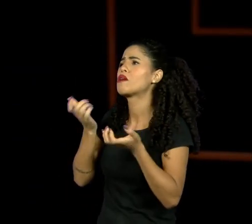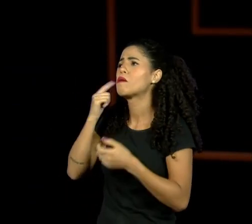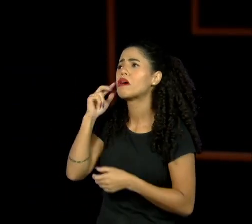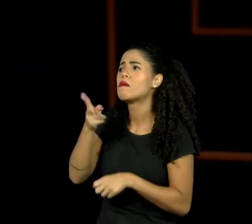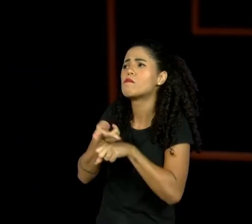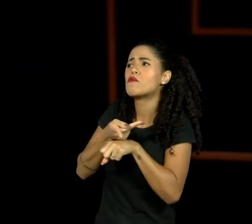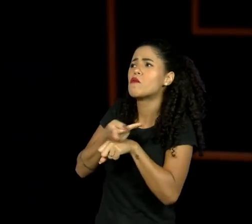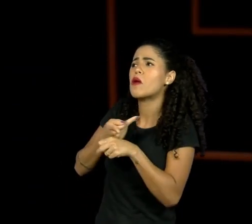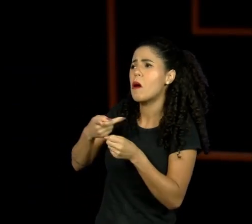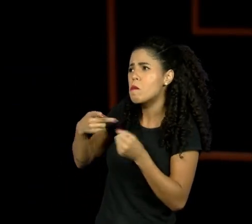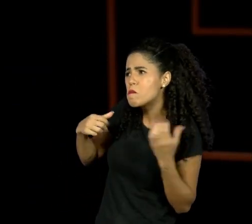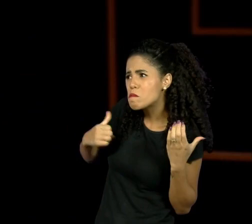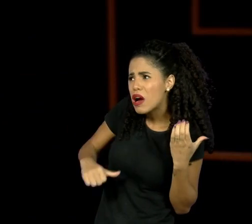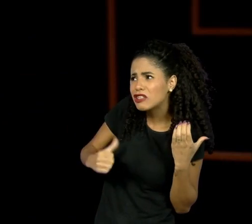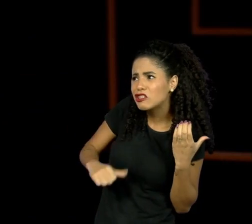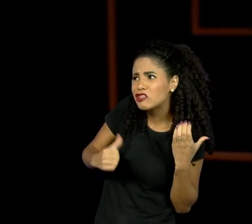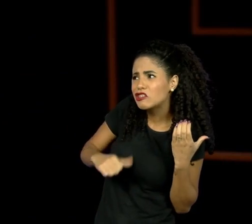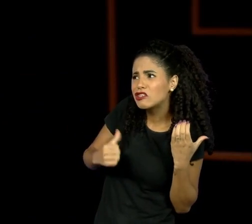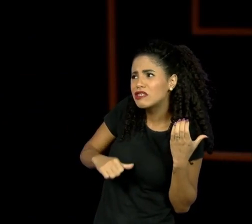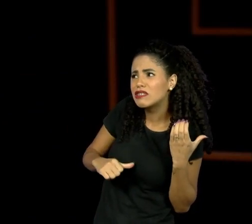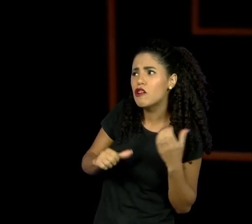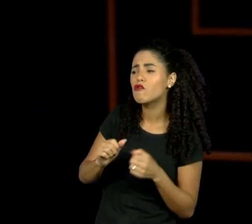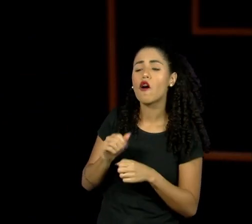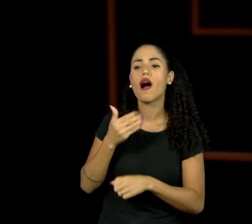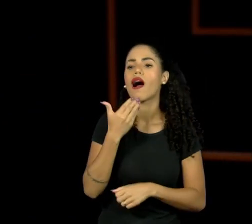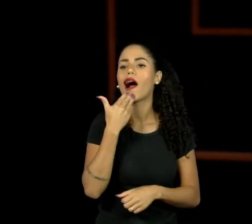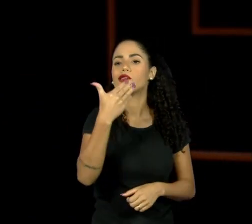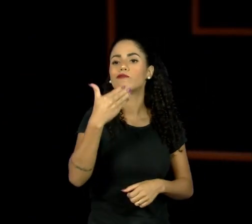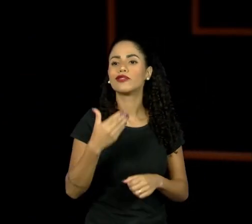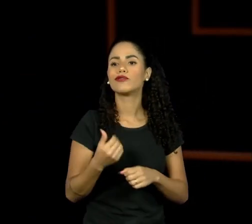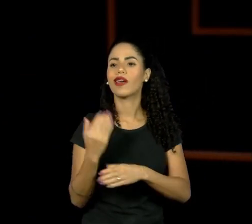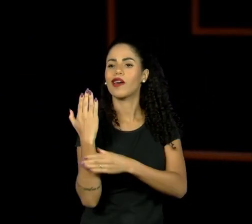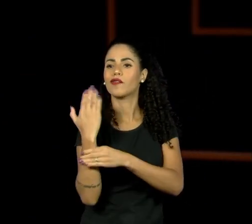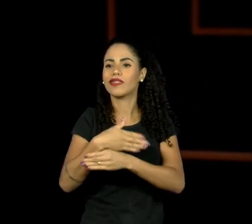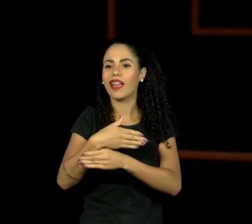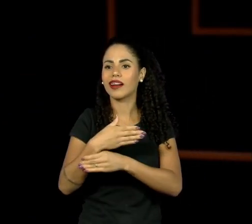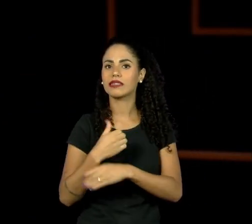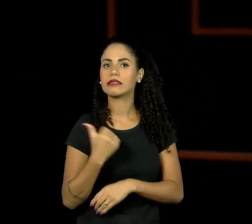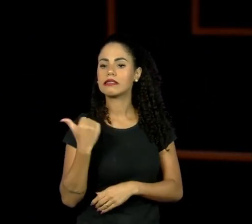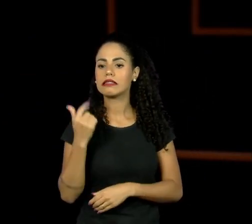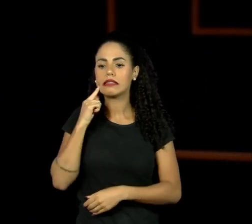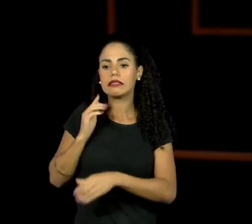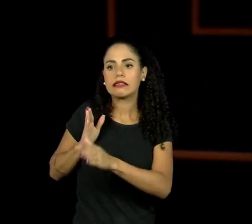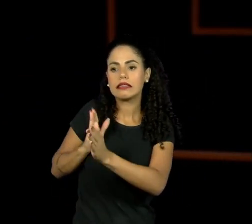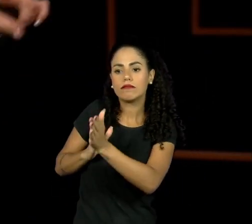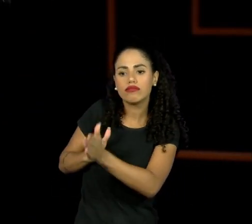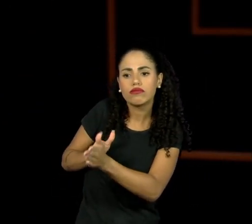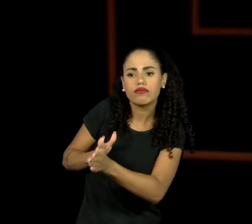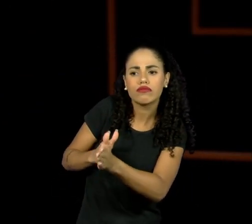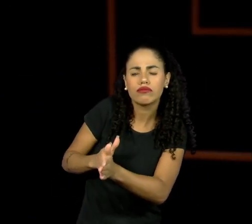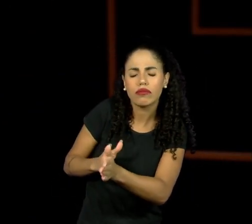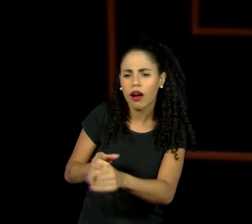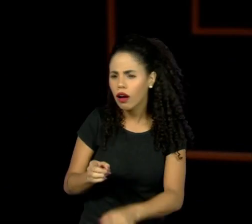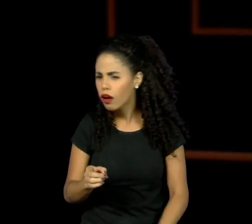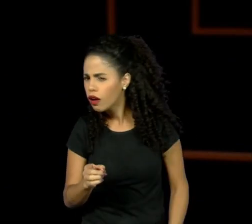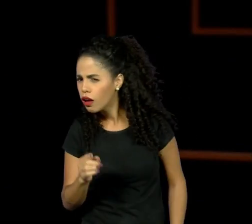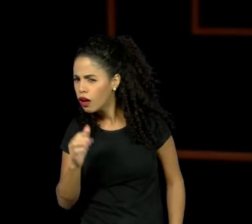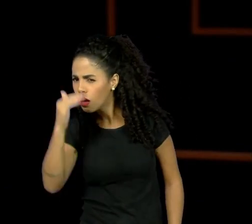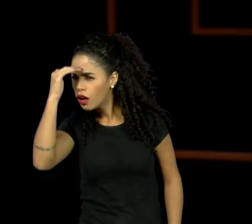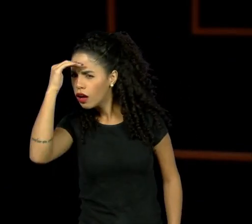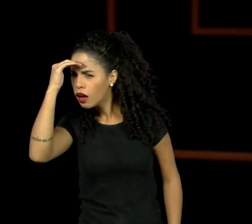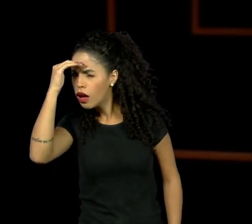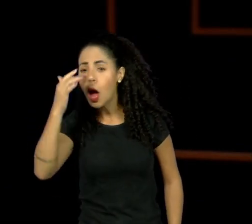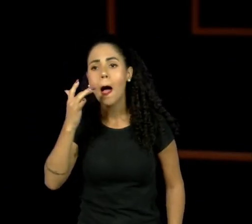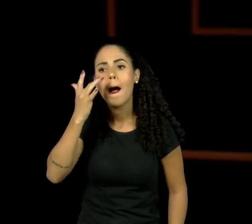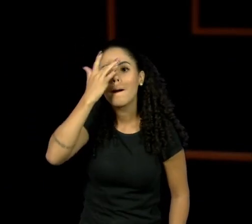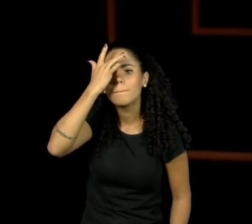Arpoador, pegar um táxi, e a gente vai andando assim, ó, na calçada. A primeira pessoa que viesse, se a